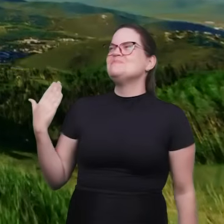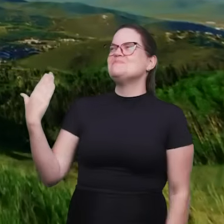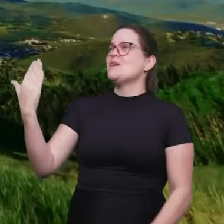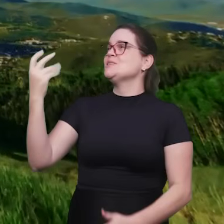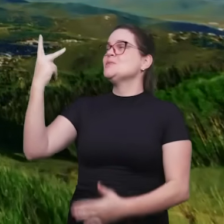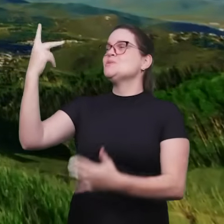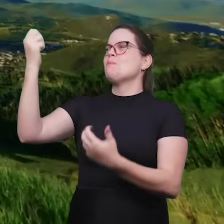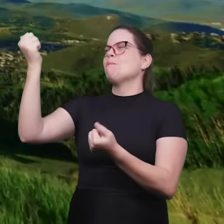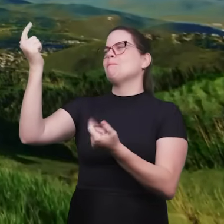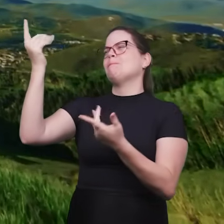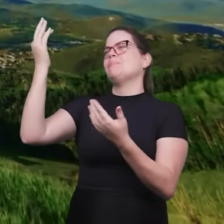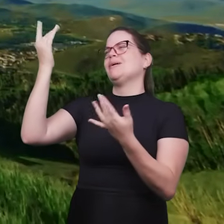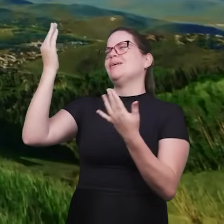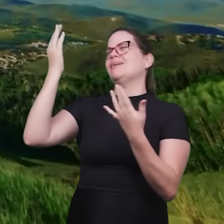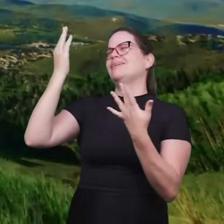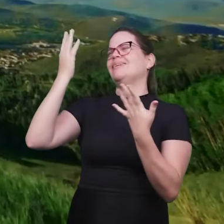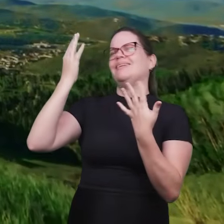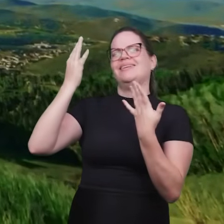supino,